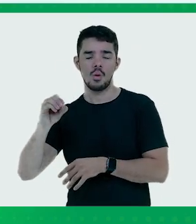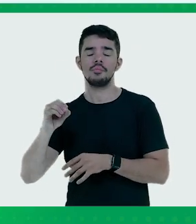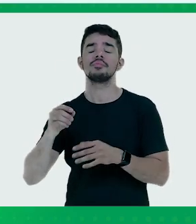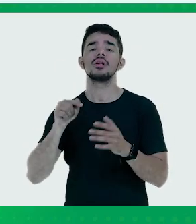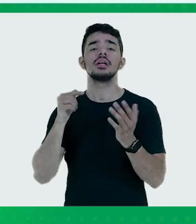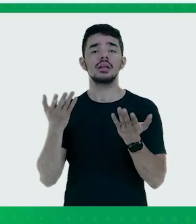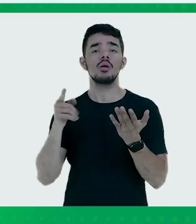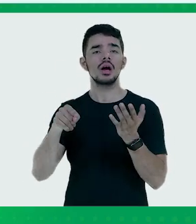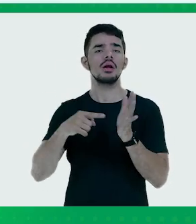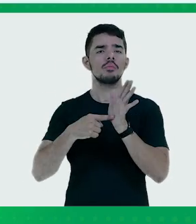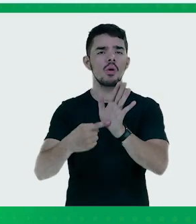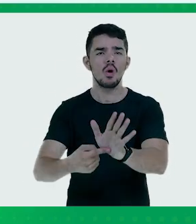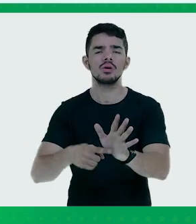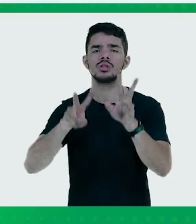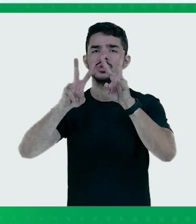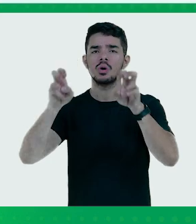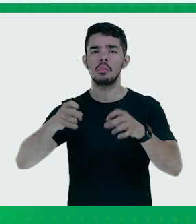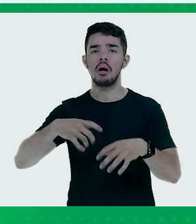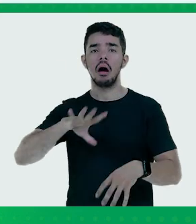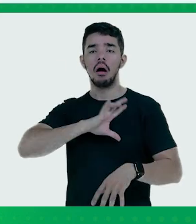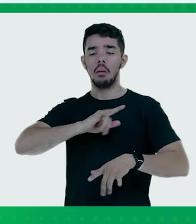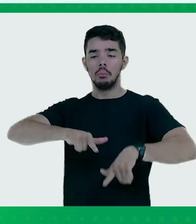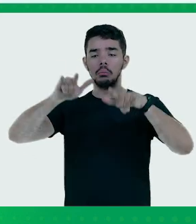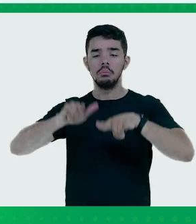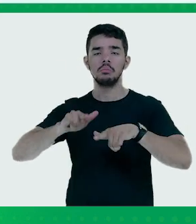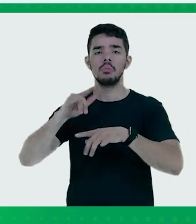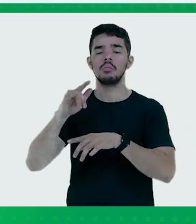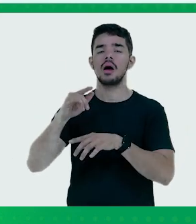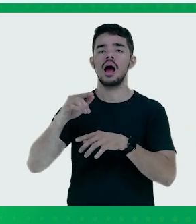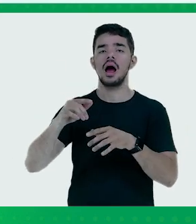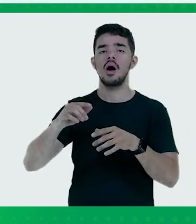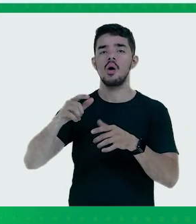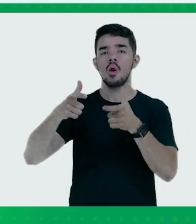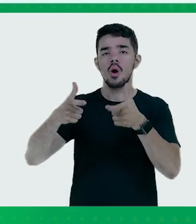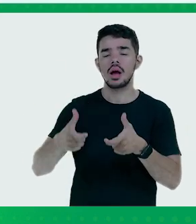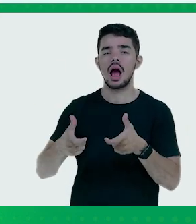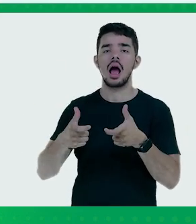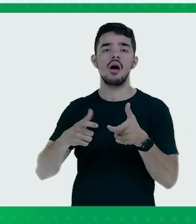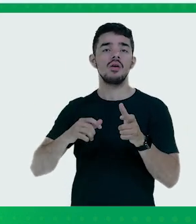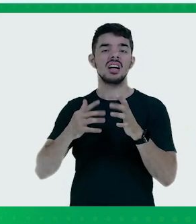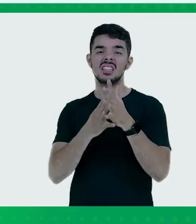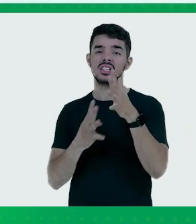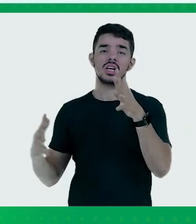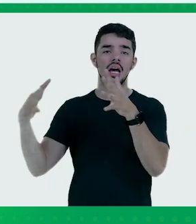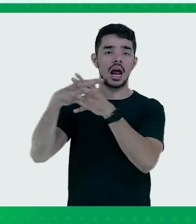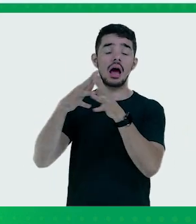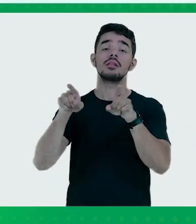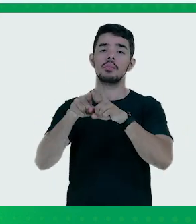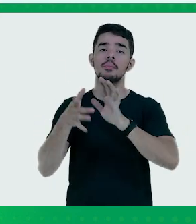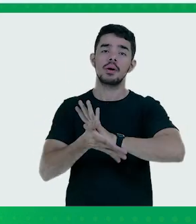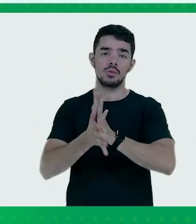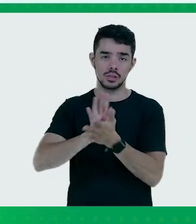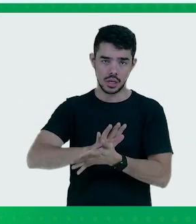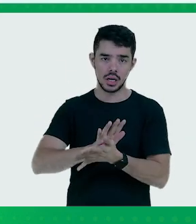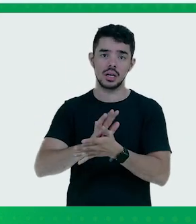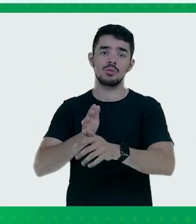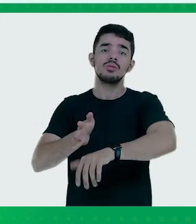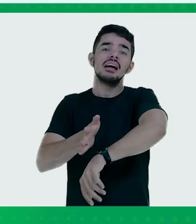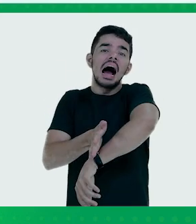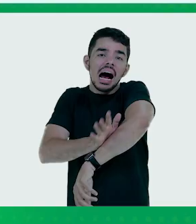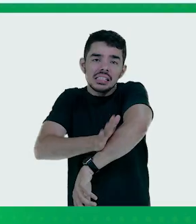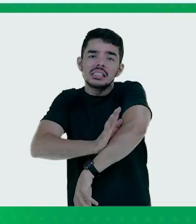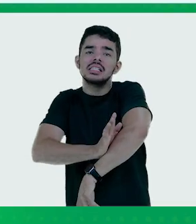burocracia, ao nacionalismo exagerado e ao preconceito, uma vez que até o próprio Lima Barreto foi vítima desse